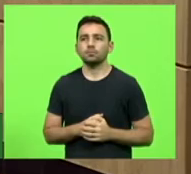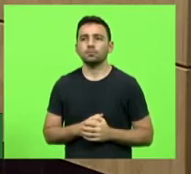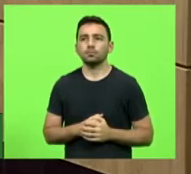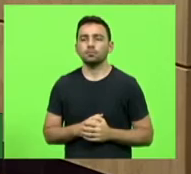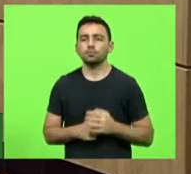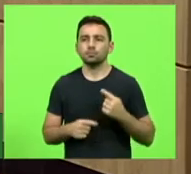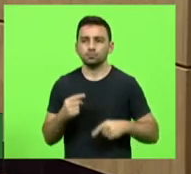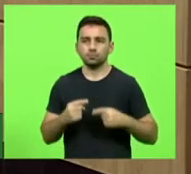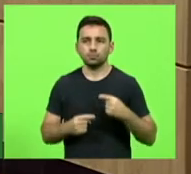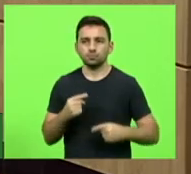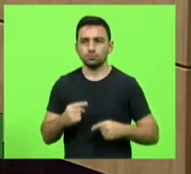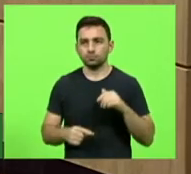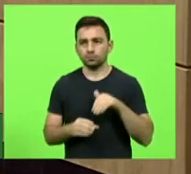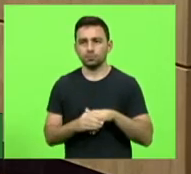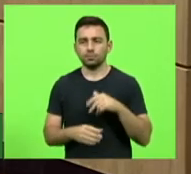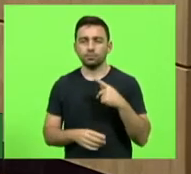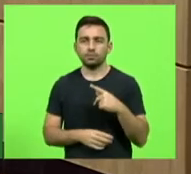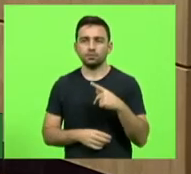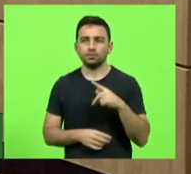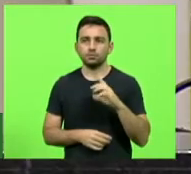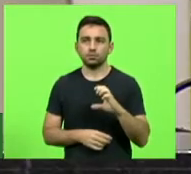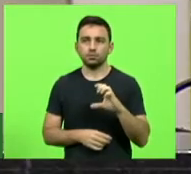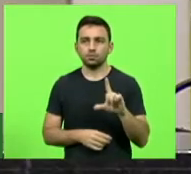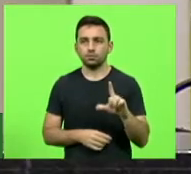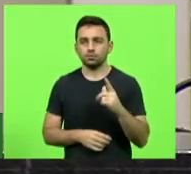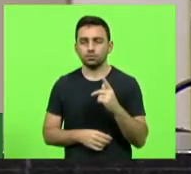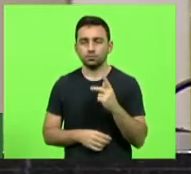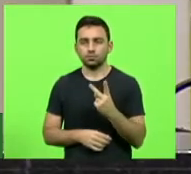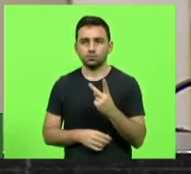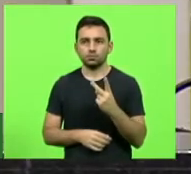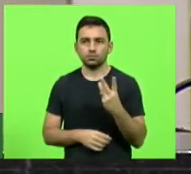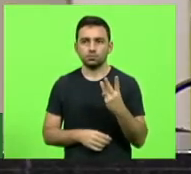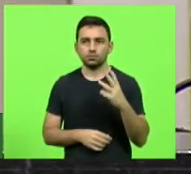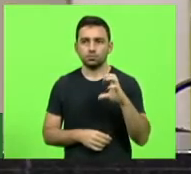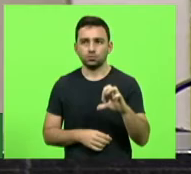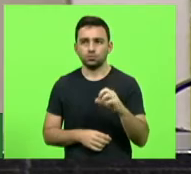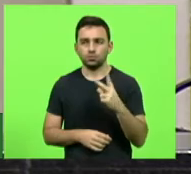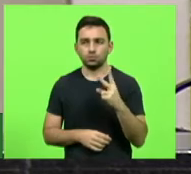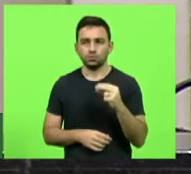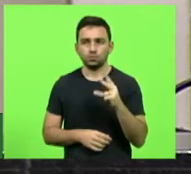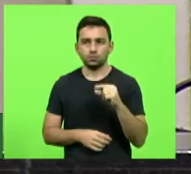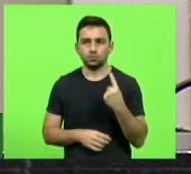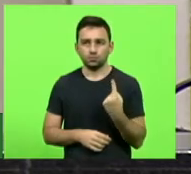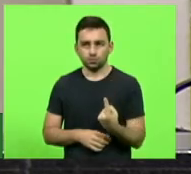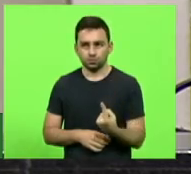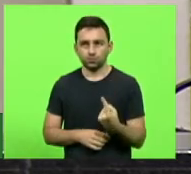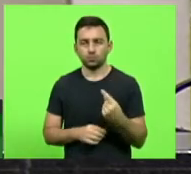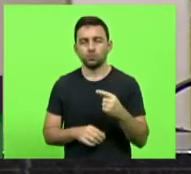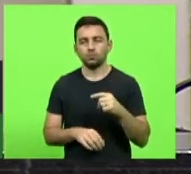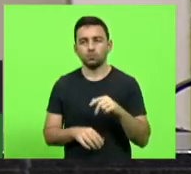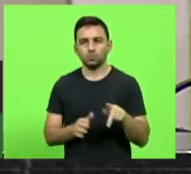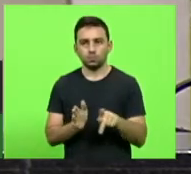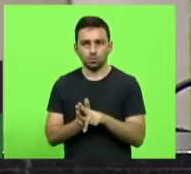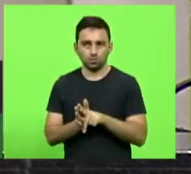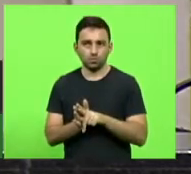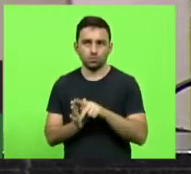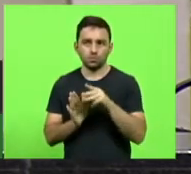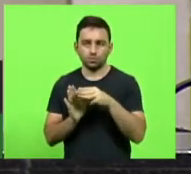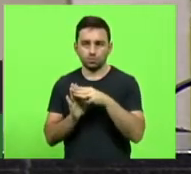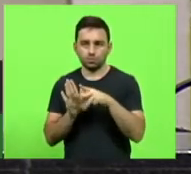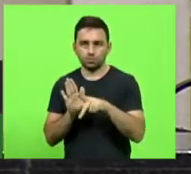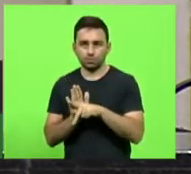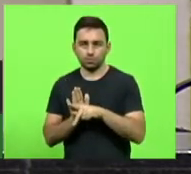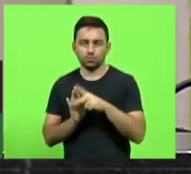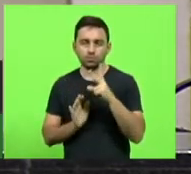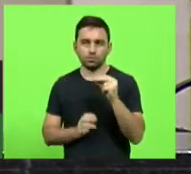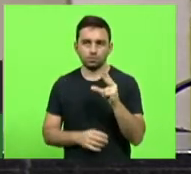Discussão e votação do PCL 239 de 2021, que é fruto da medida provisória 239 de 2021. Autor,